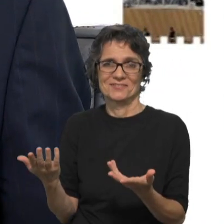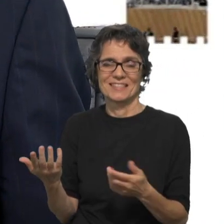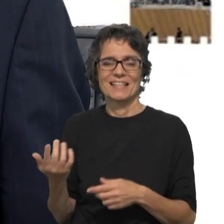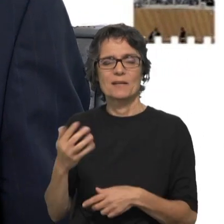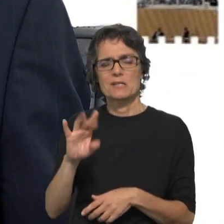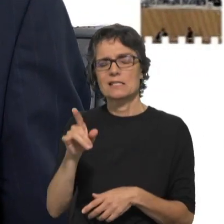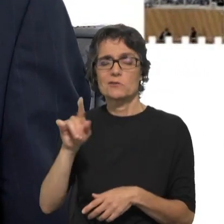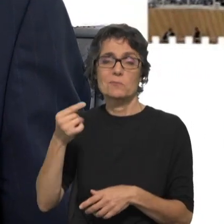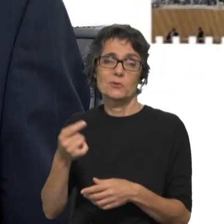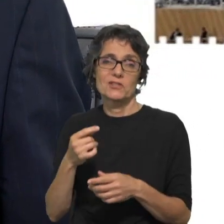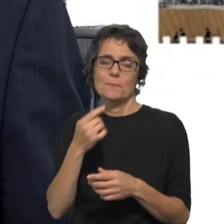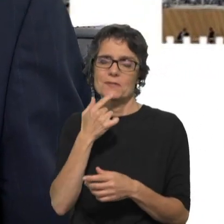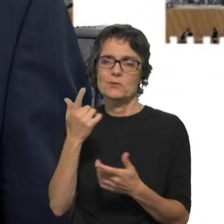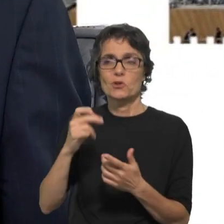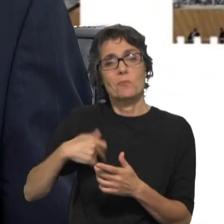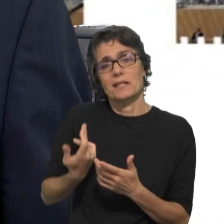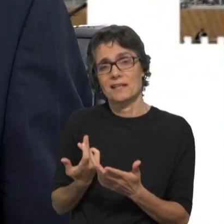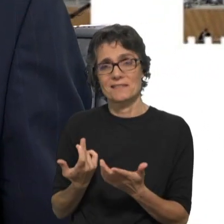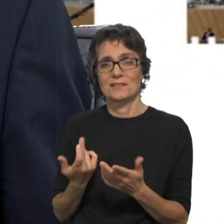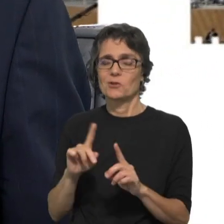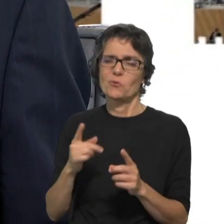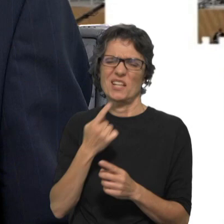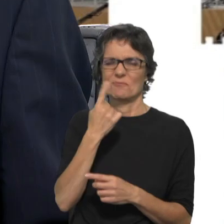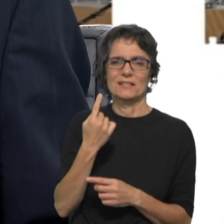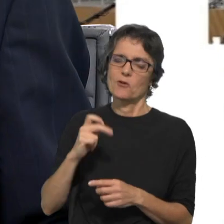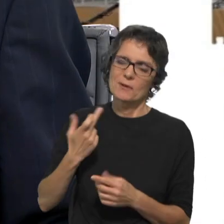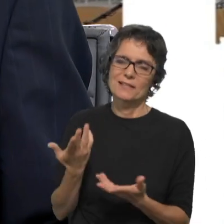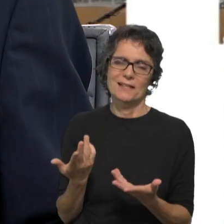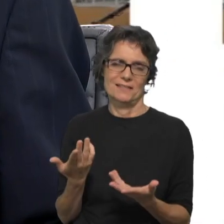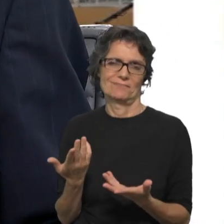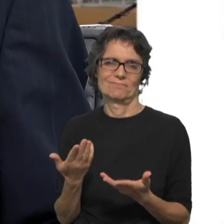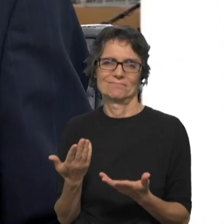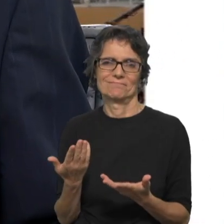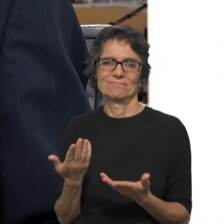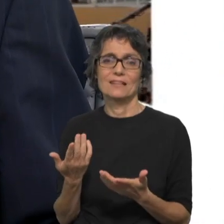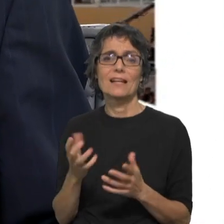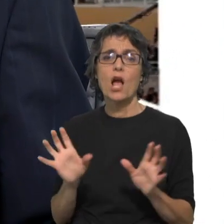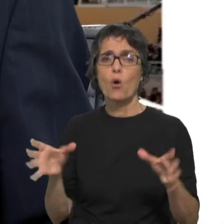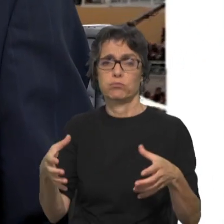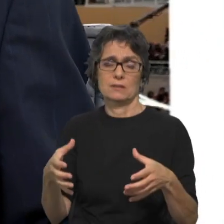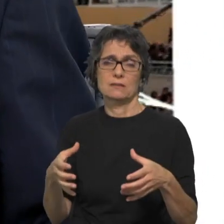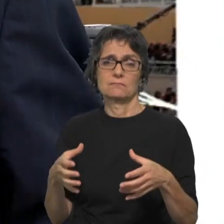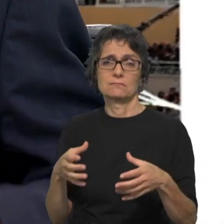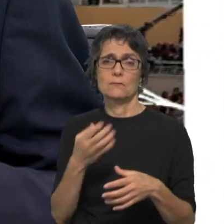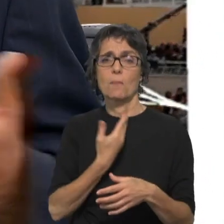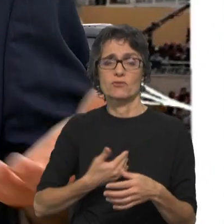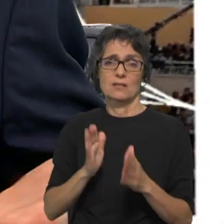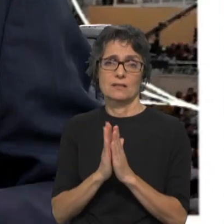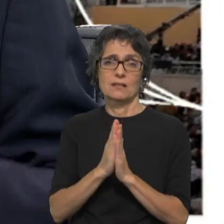foi enriquecedor, não é? Isso não constituiu provavelmente um entrave, e as comunidades protestantes portuguesas